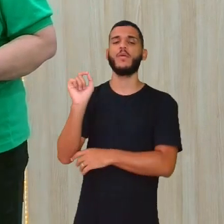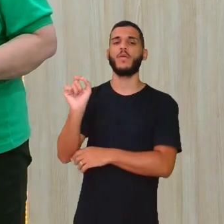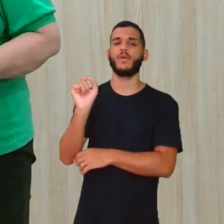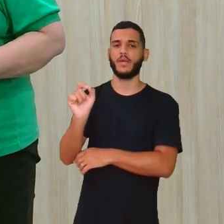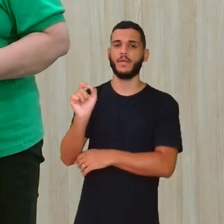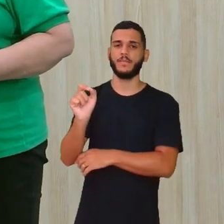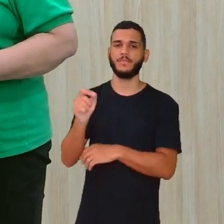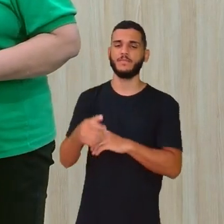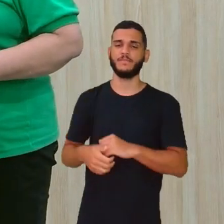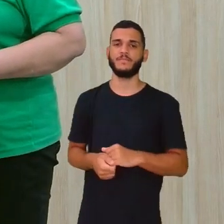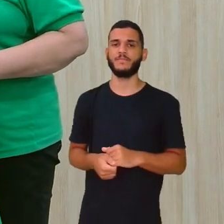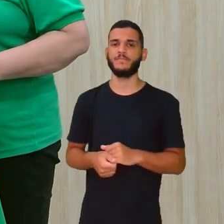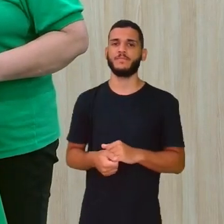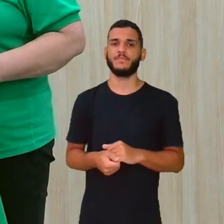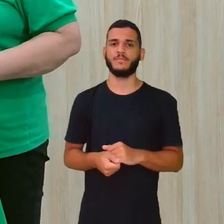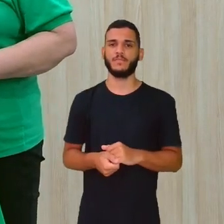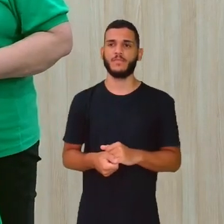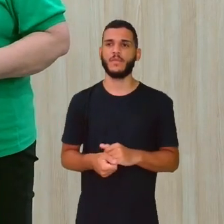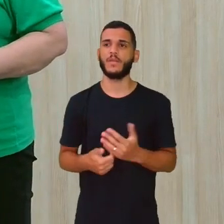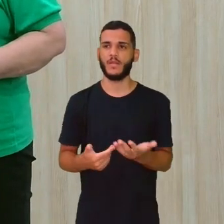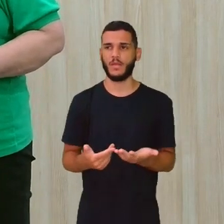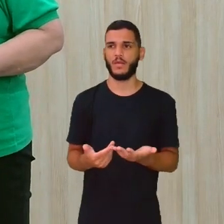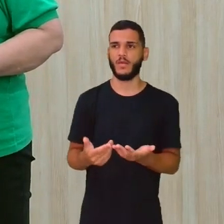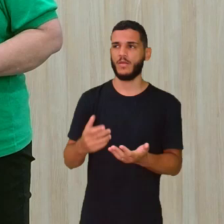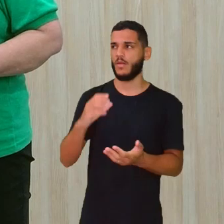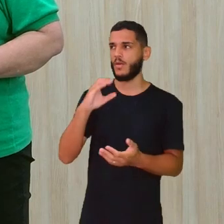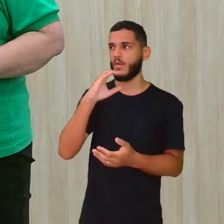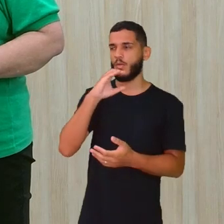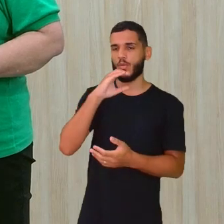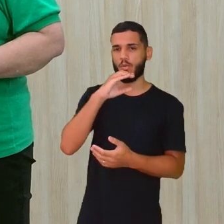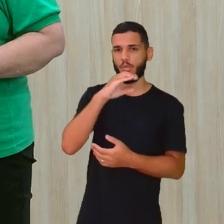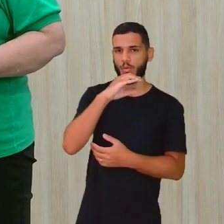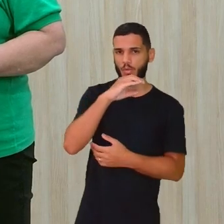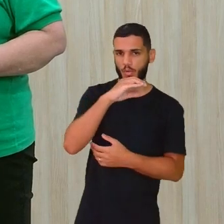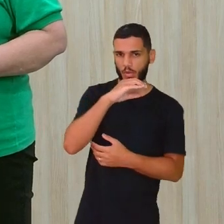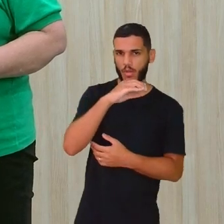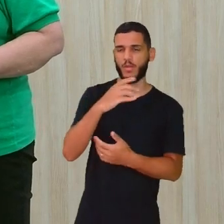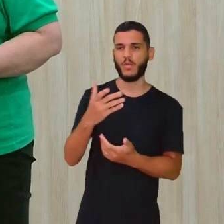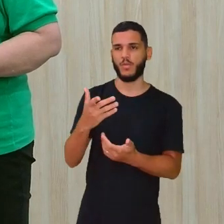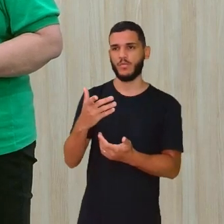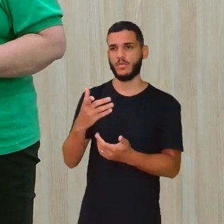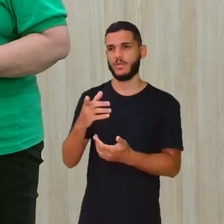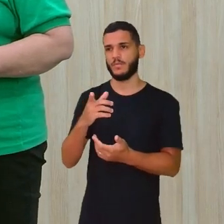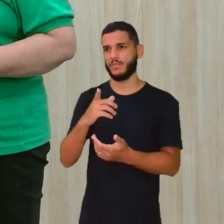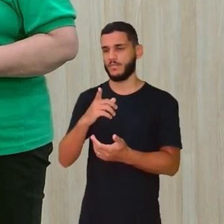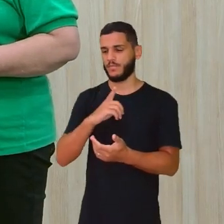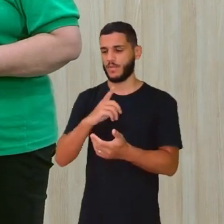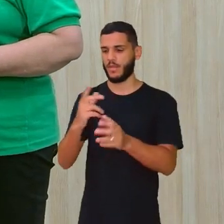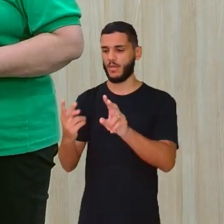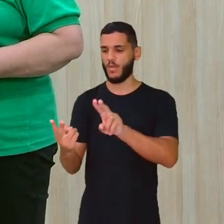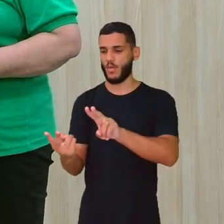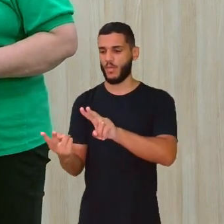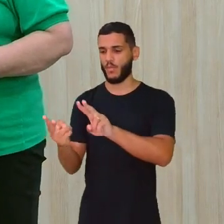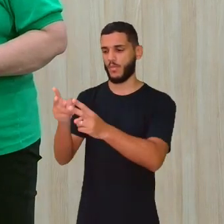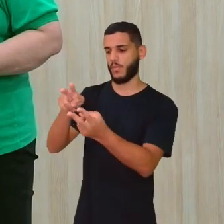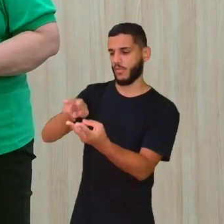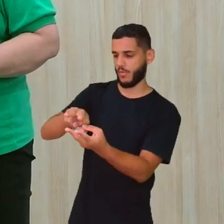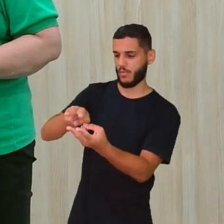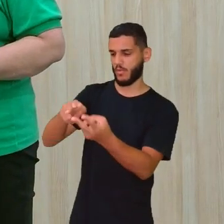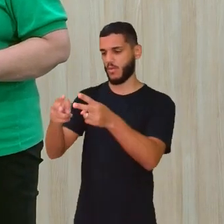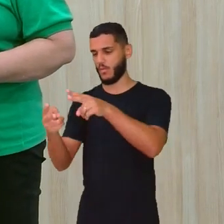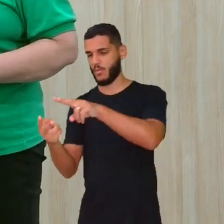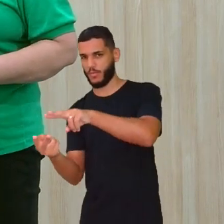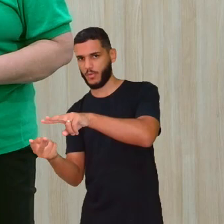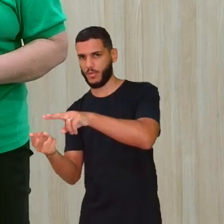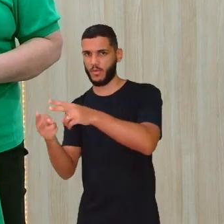acontecer. O calor, né, que está aí no aquecimento dessa xícara, ele vai transitar. Por isso que